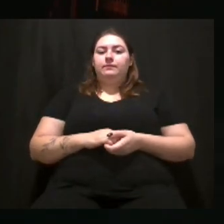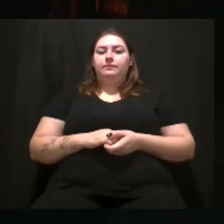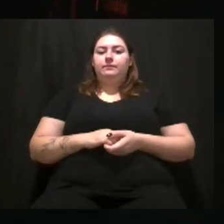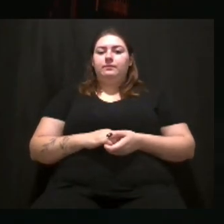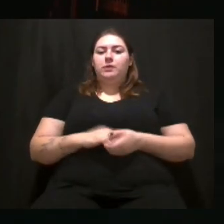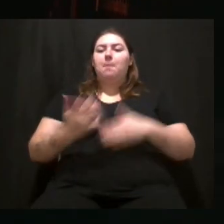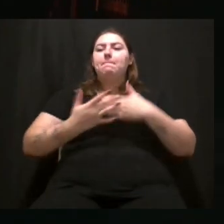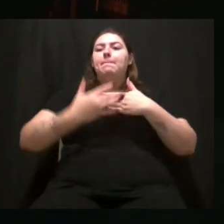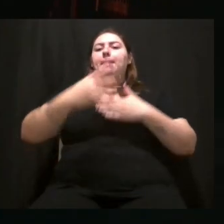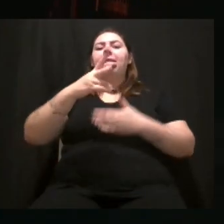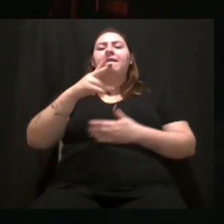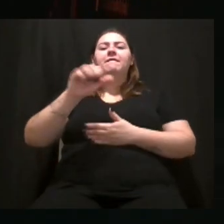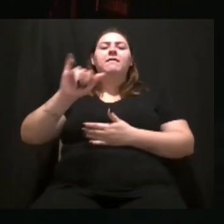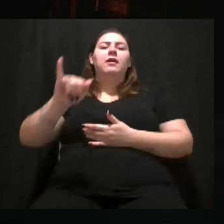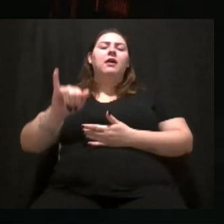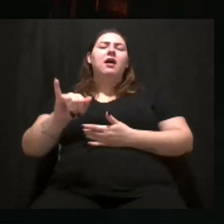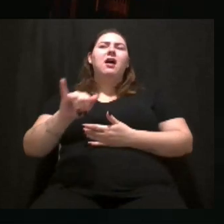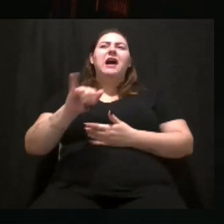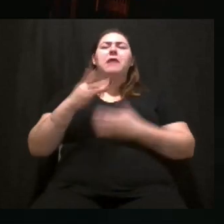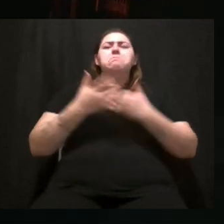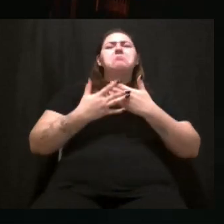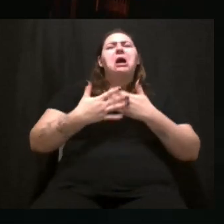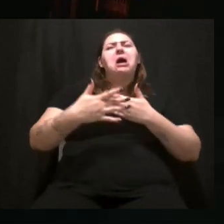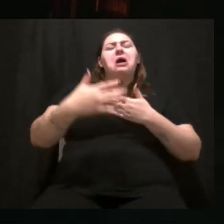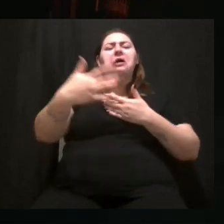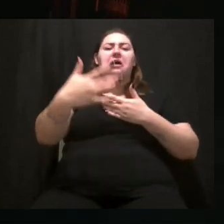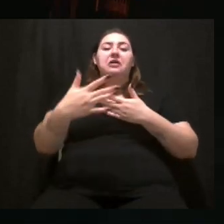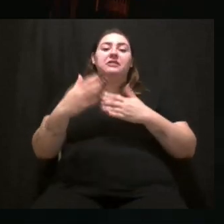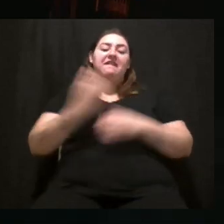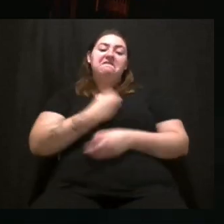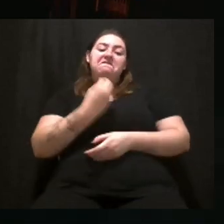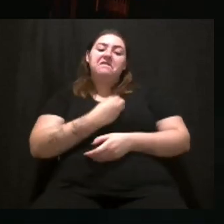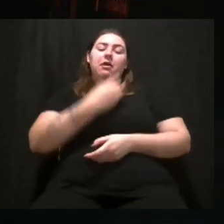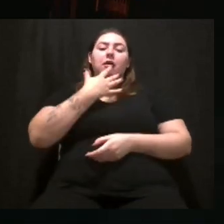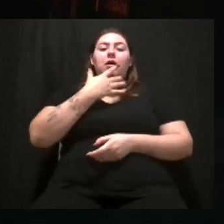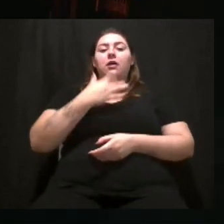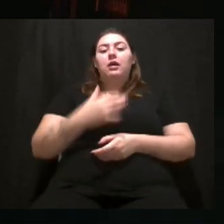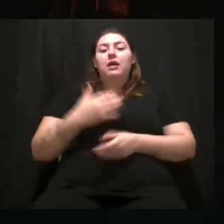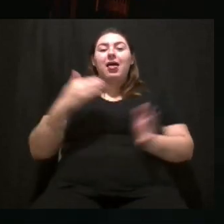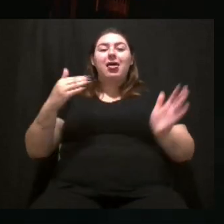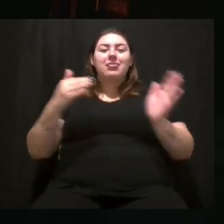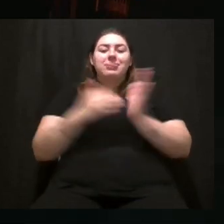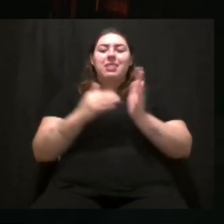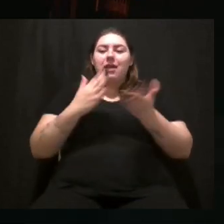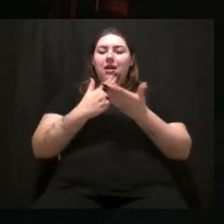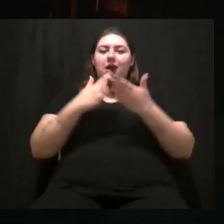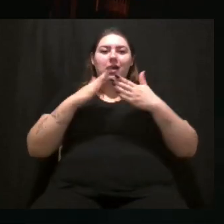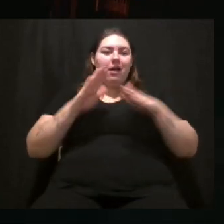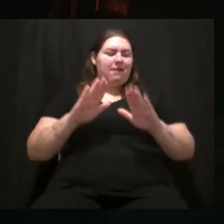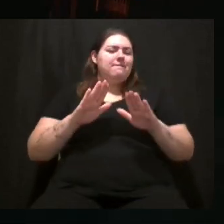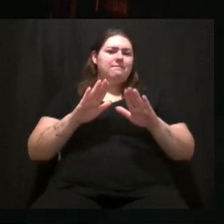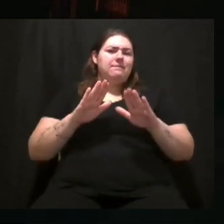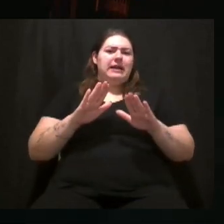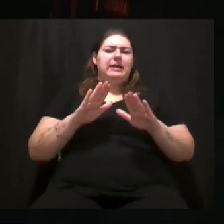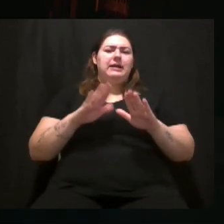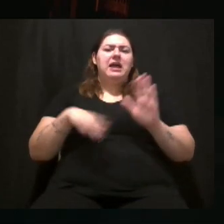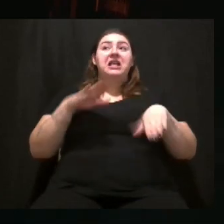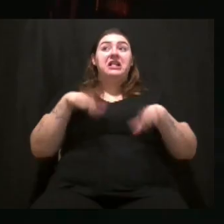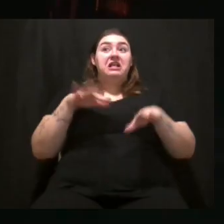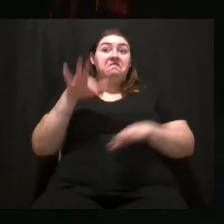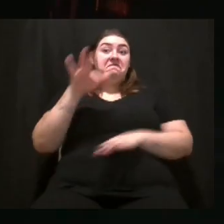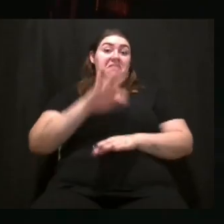infantil, né, da vida escolar, da vida até a gente terminar aí o ensino, de repente fazer uma faculdade, isso